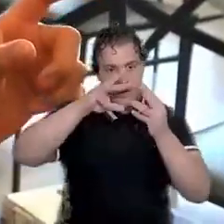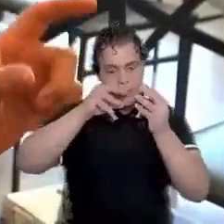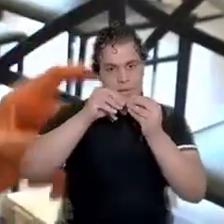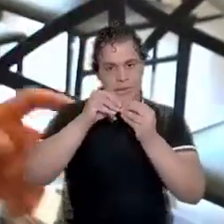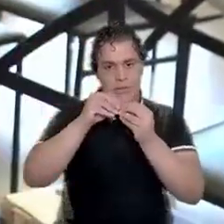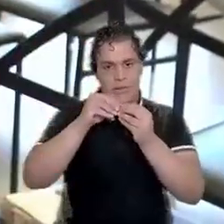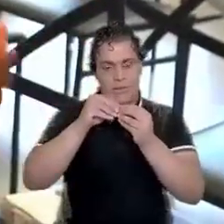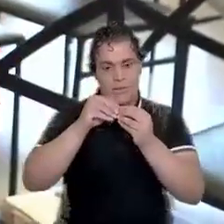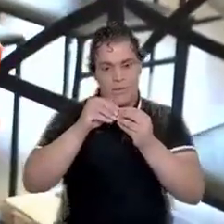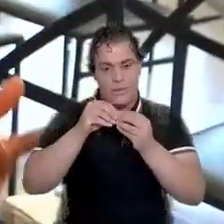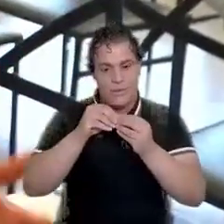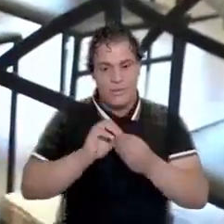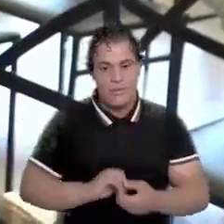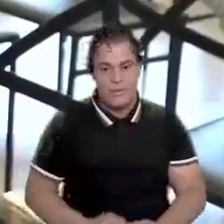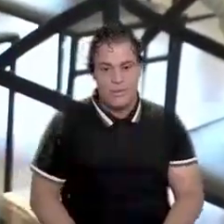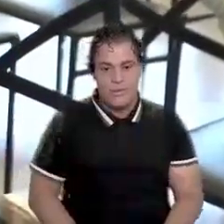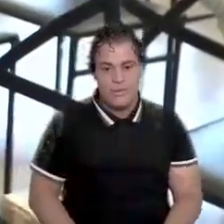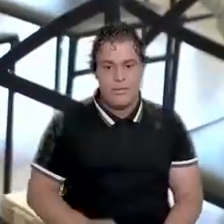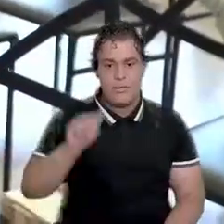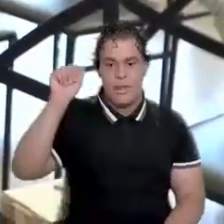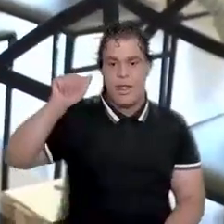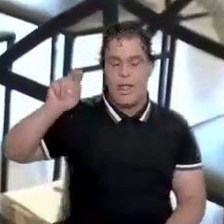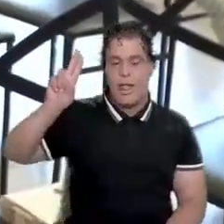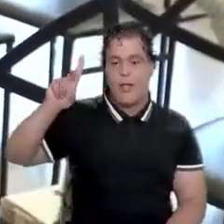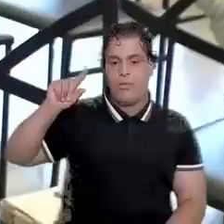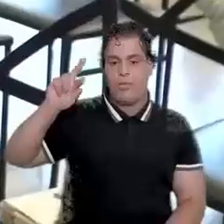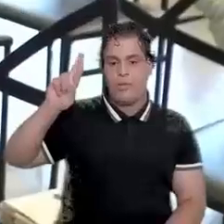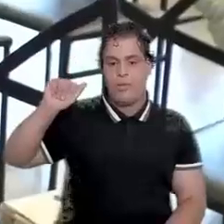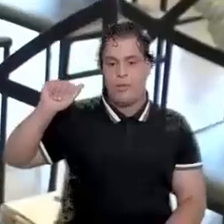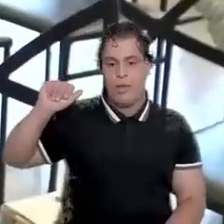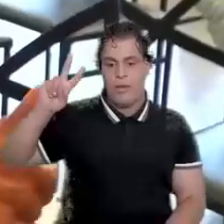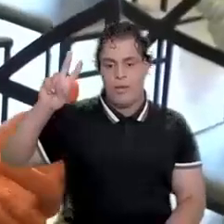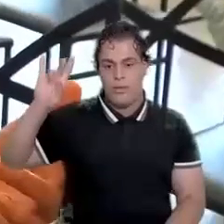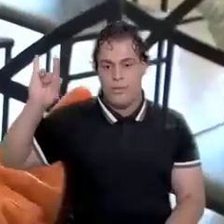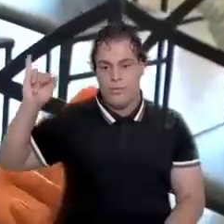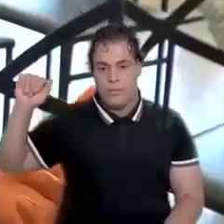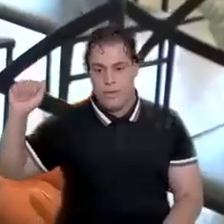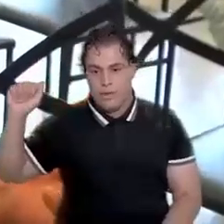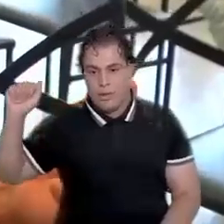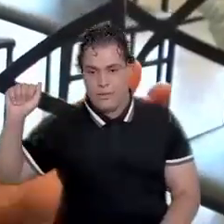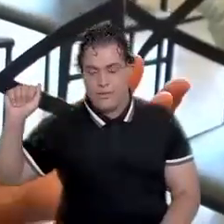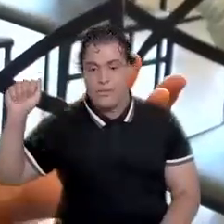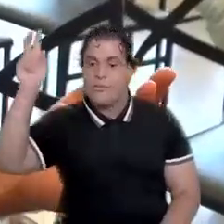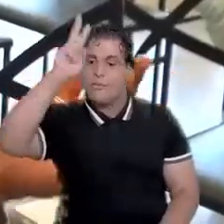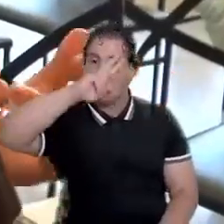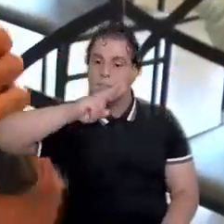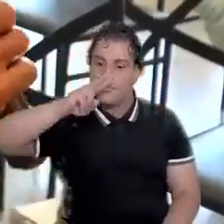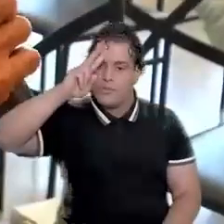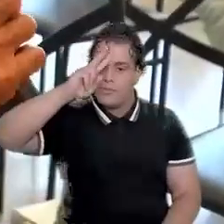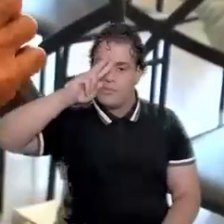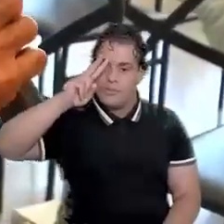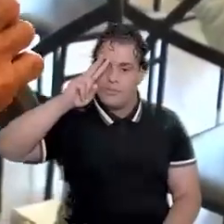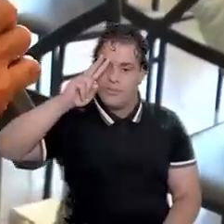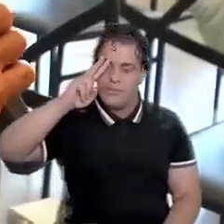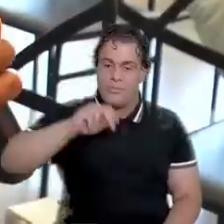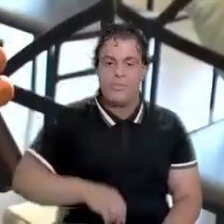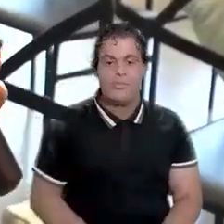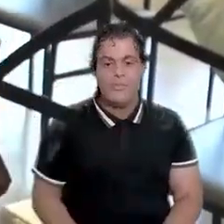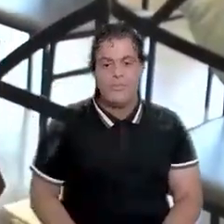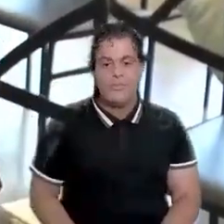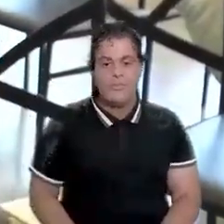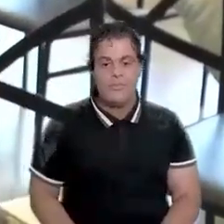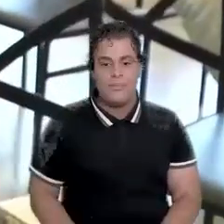poética da Aldravia, lembrar as nossas duas